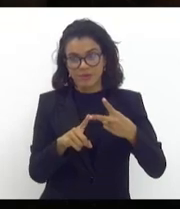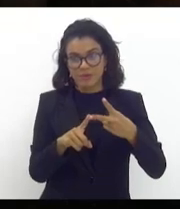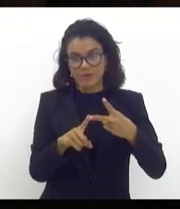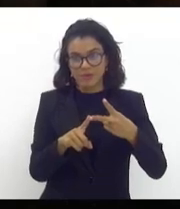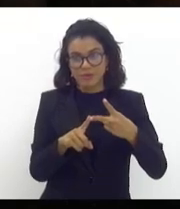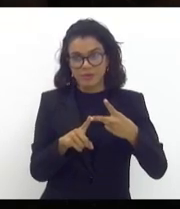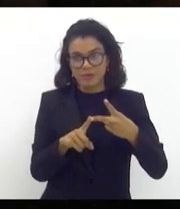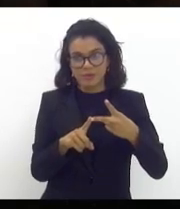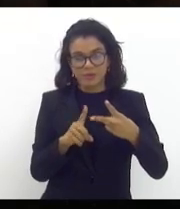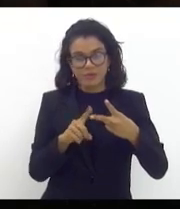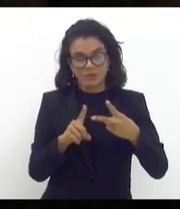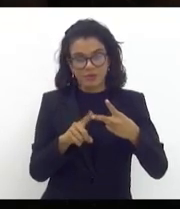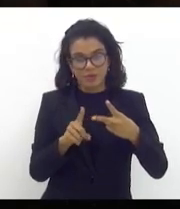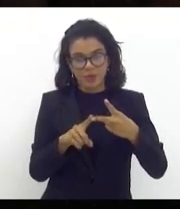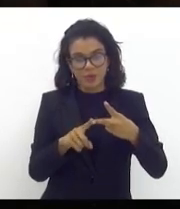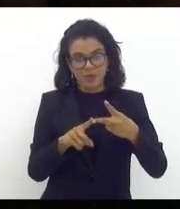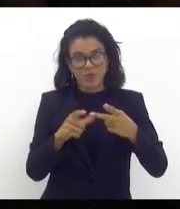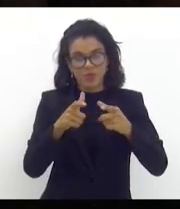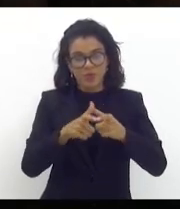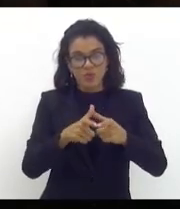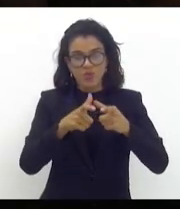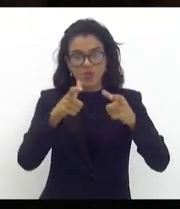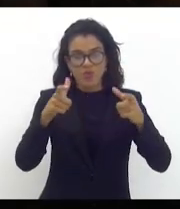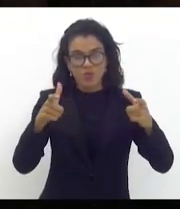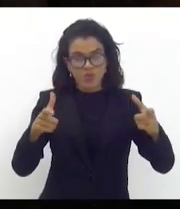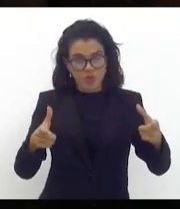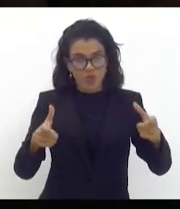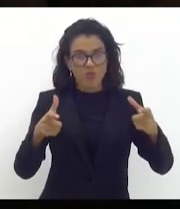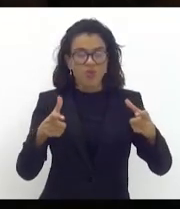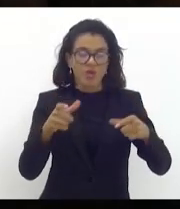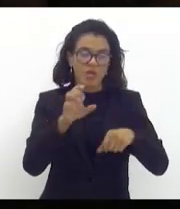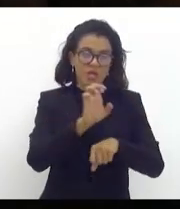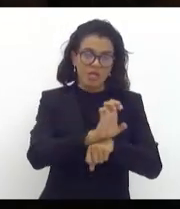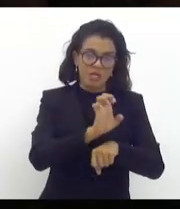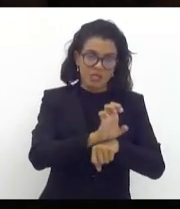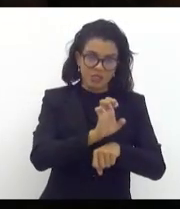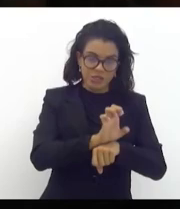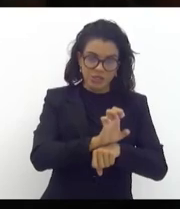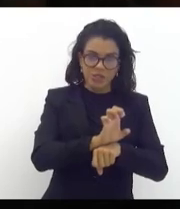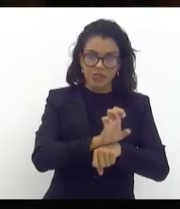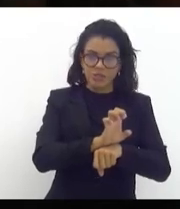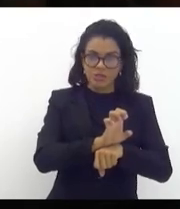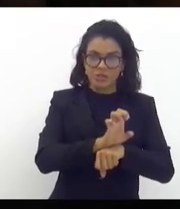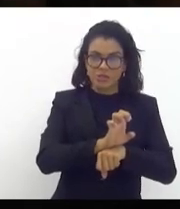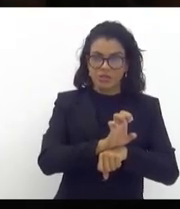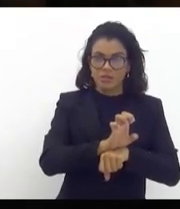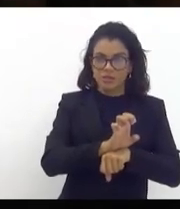segundo maior estado